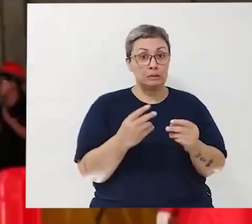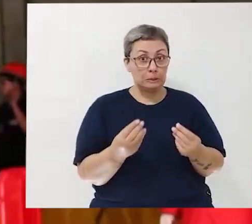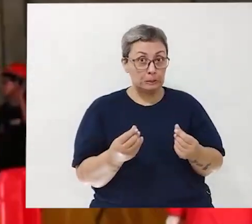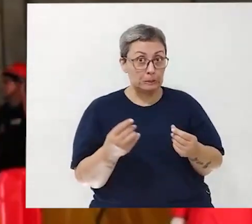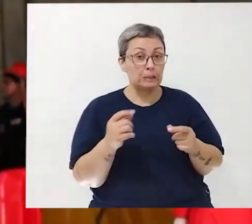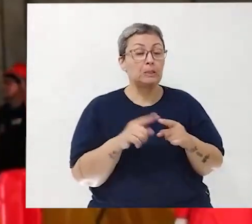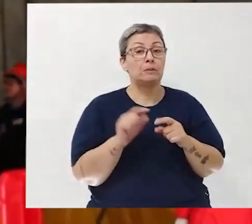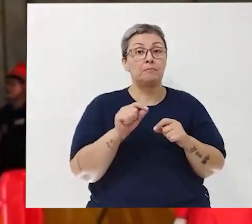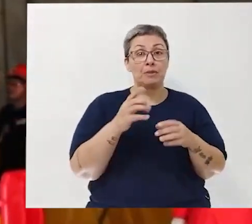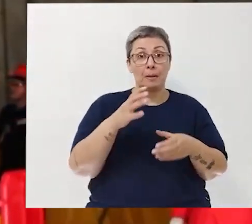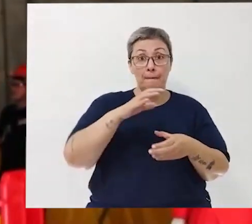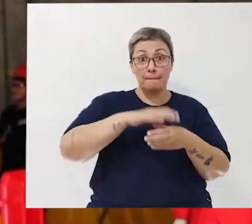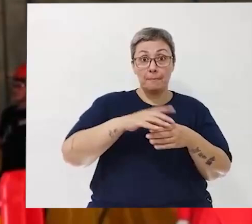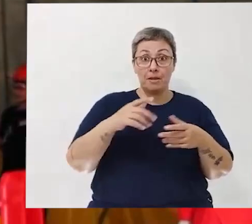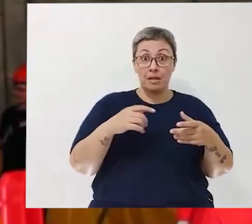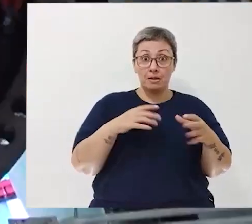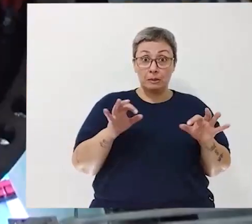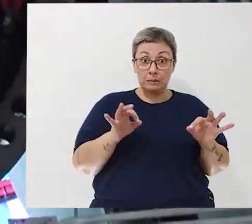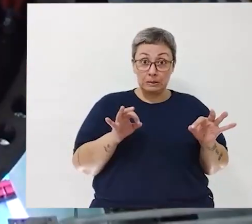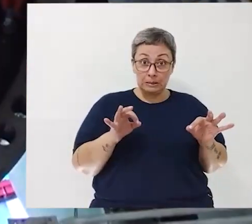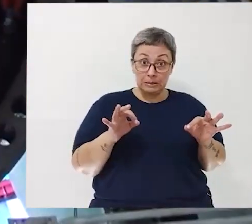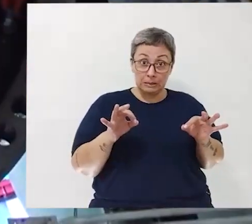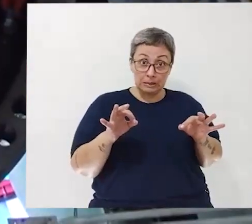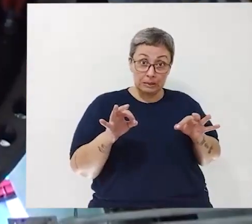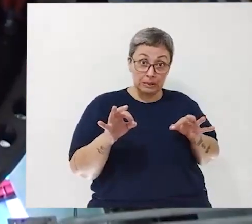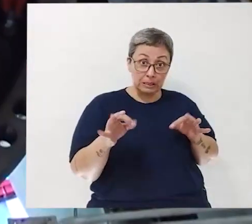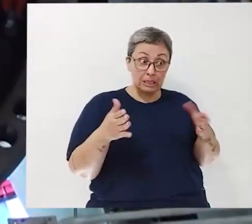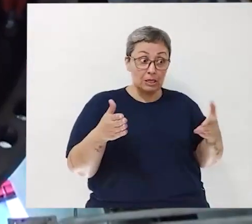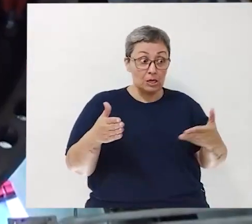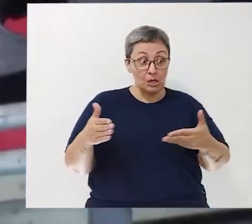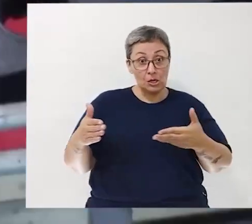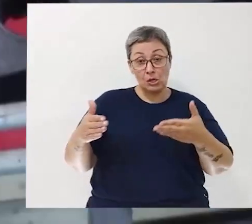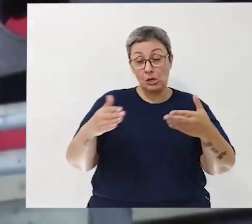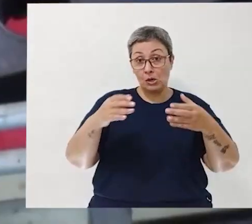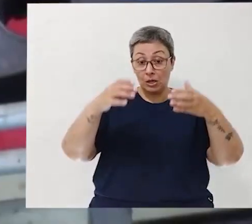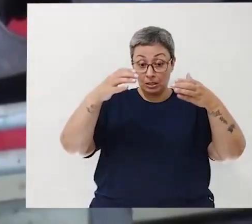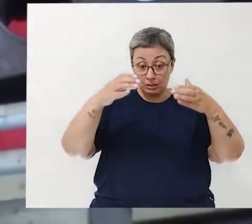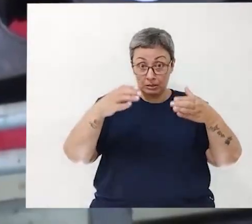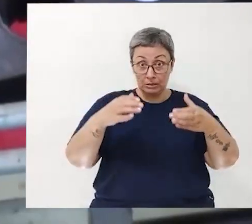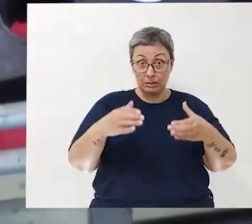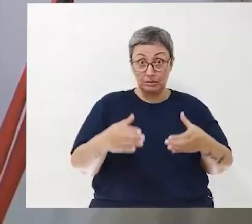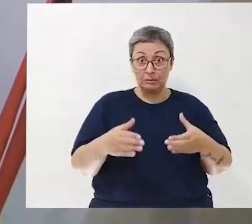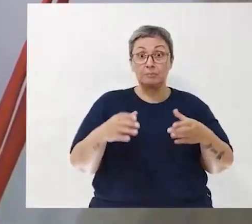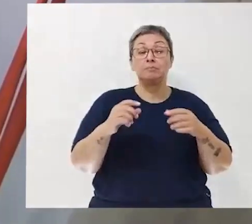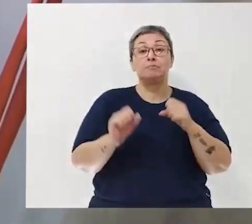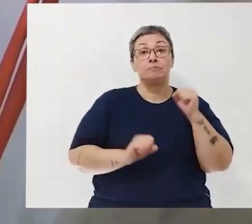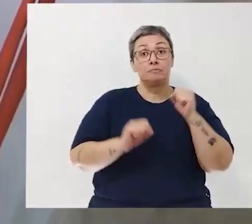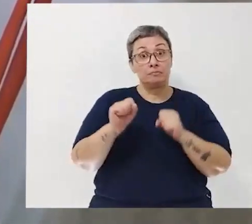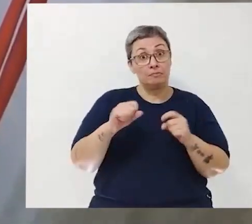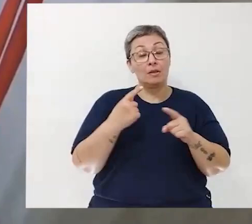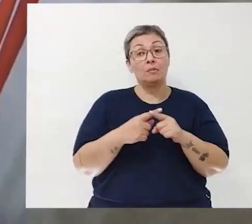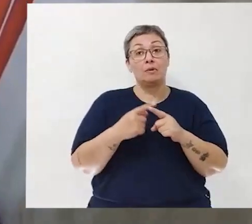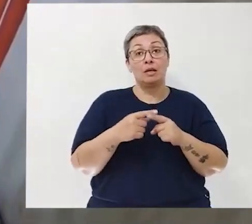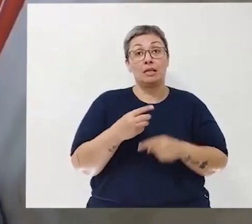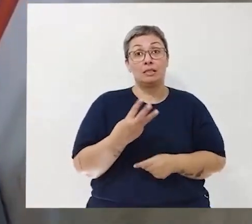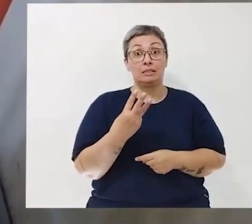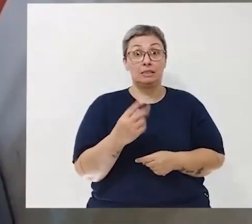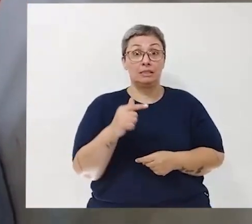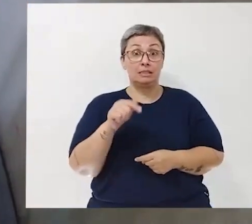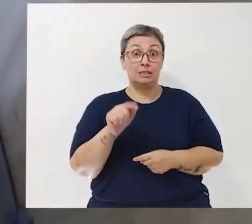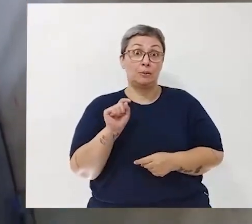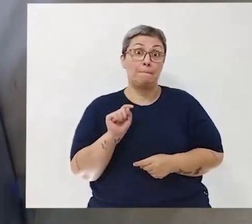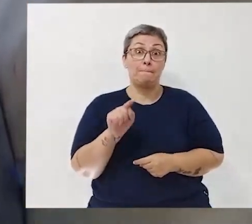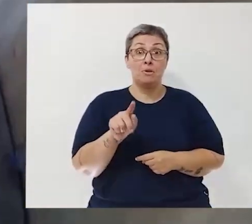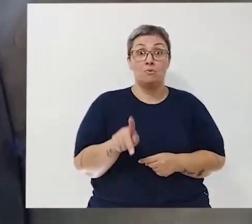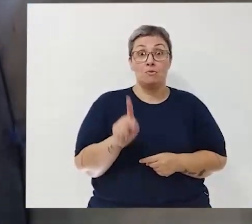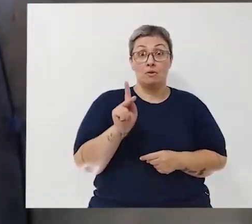delicado. A peça teve que ser movida com muito cuidado pelas passagens que dão acesso ao interior da usina. Afinal, pesa 37